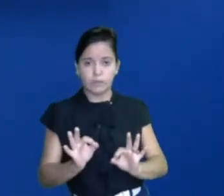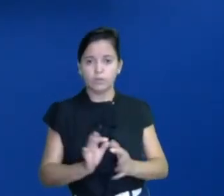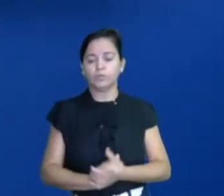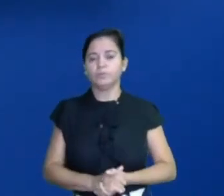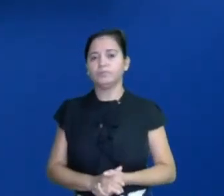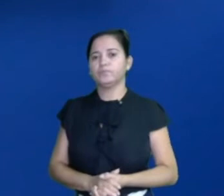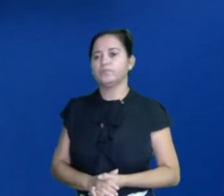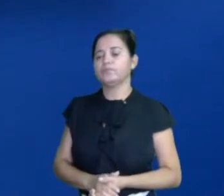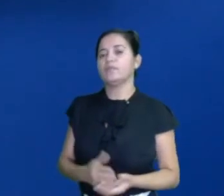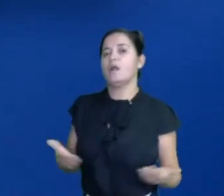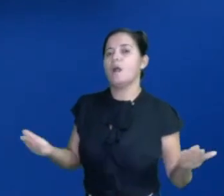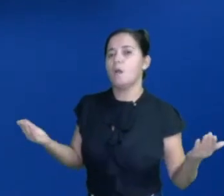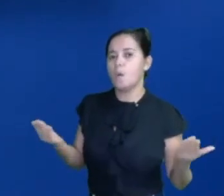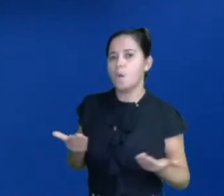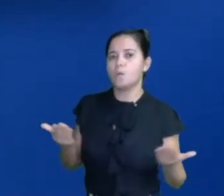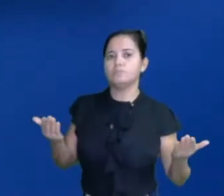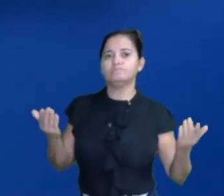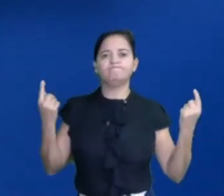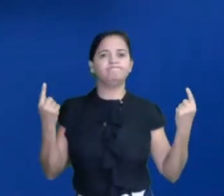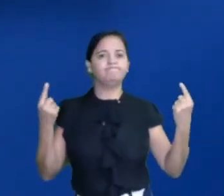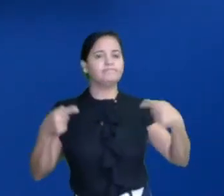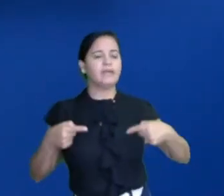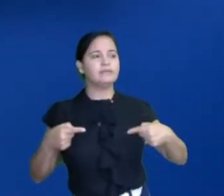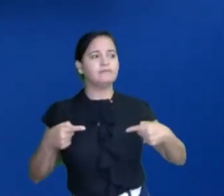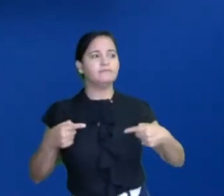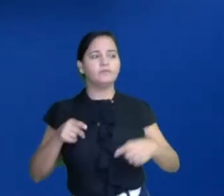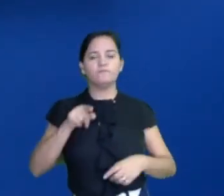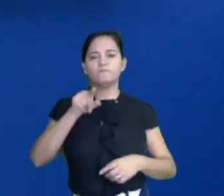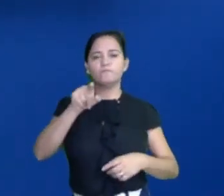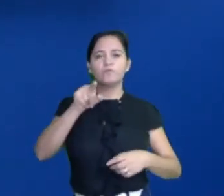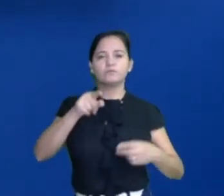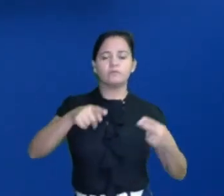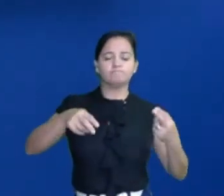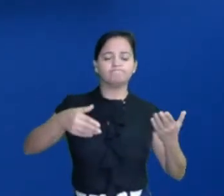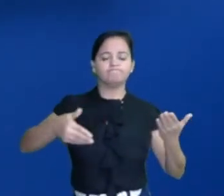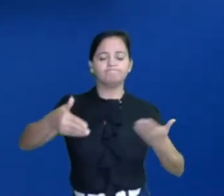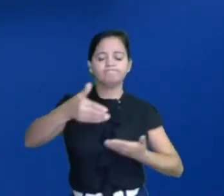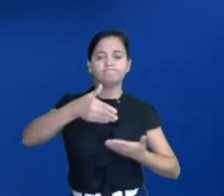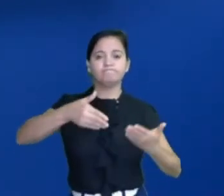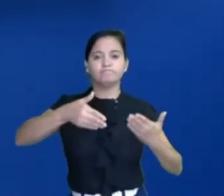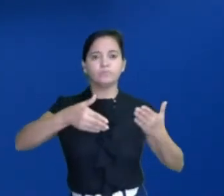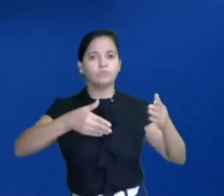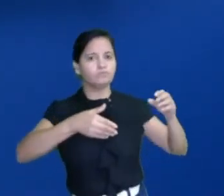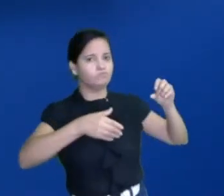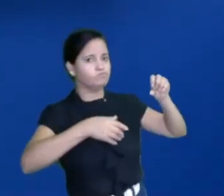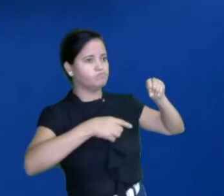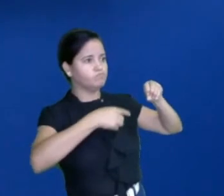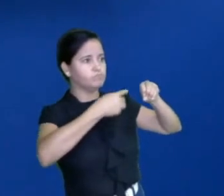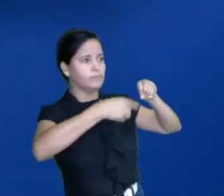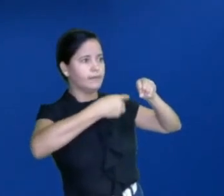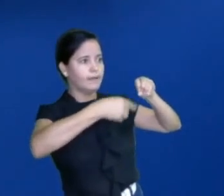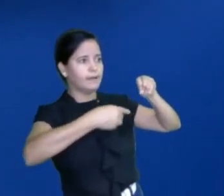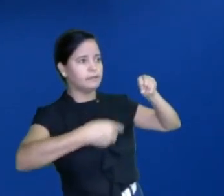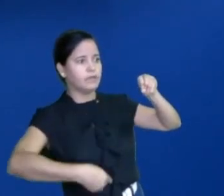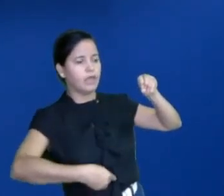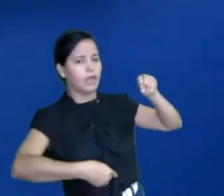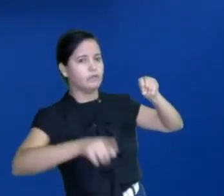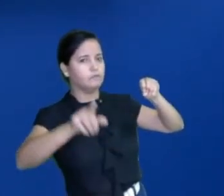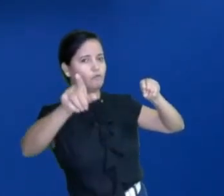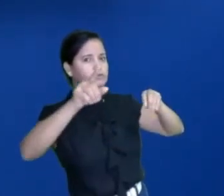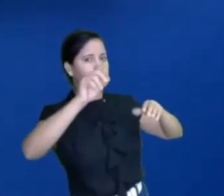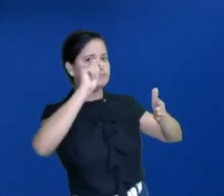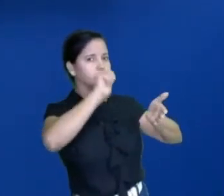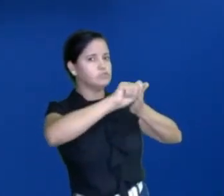E vou para o desafio de hoje. Você vai relacionar aí no seu caderno pontos históricos e